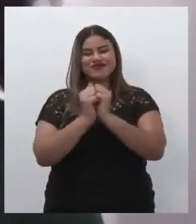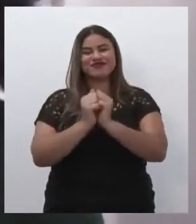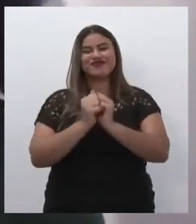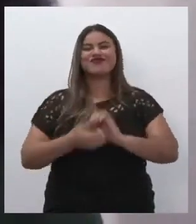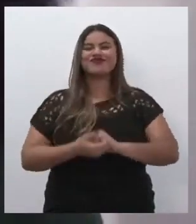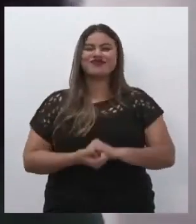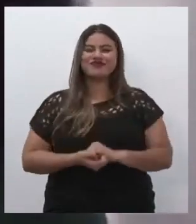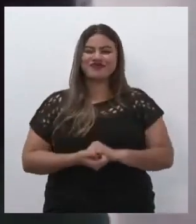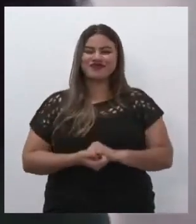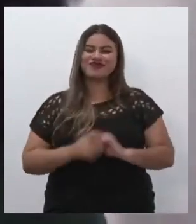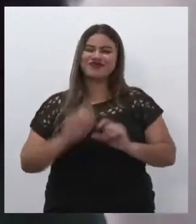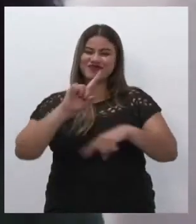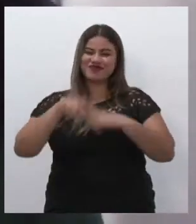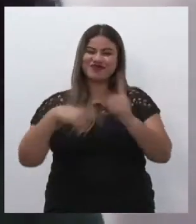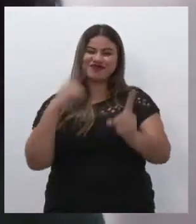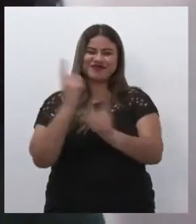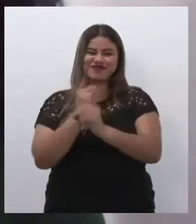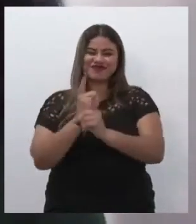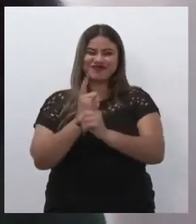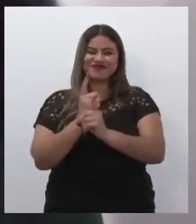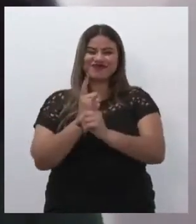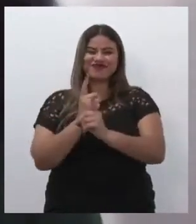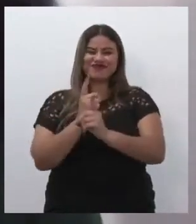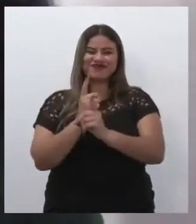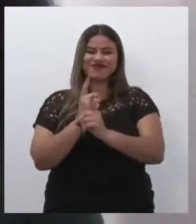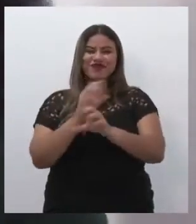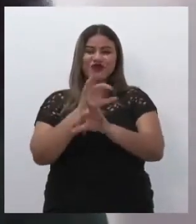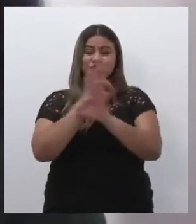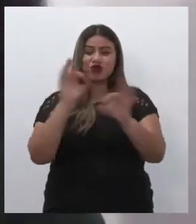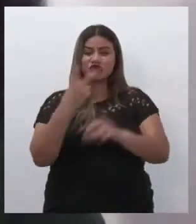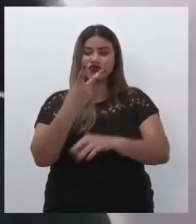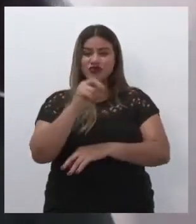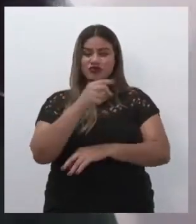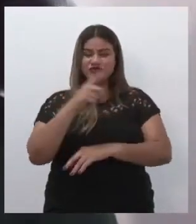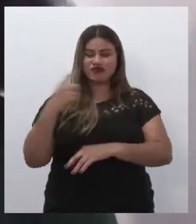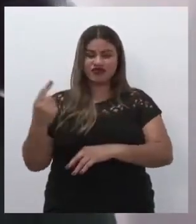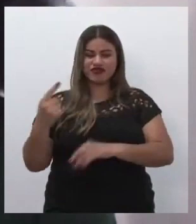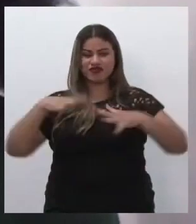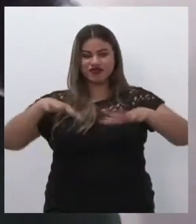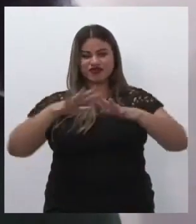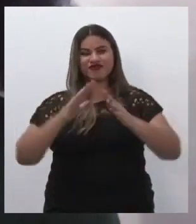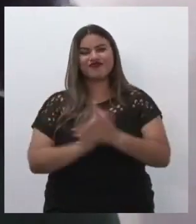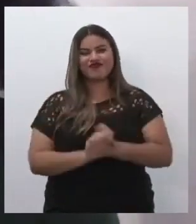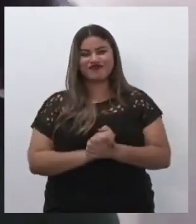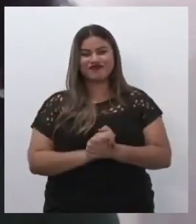E até a próxima formação. Um ótimo 2021 para todos.